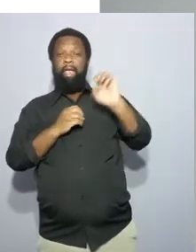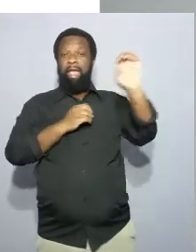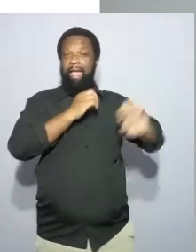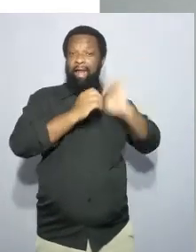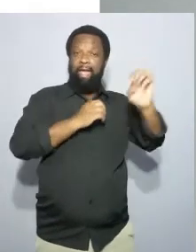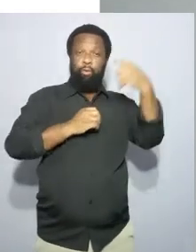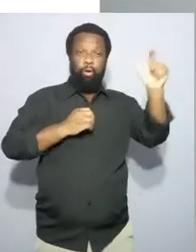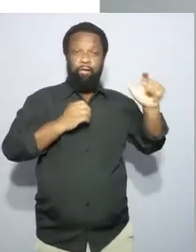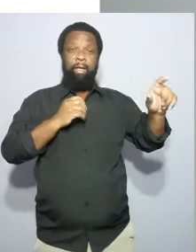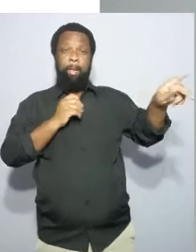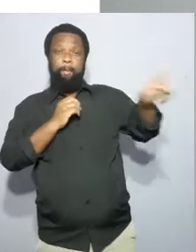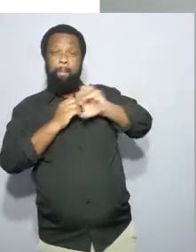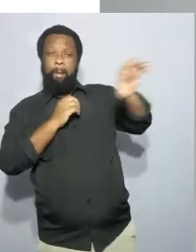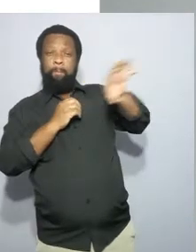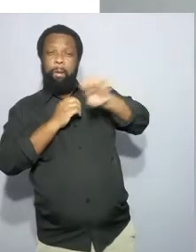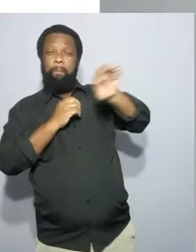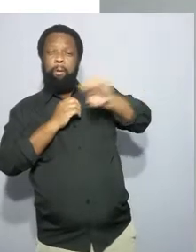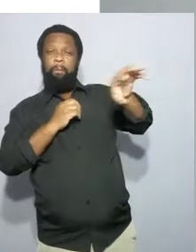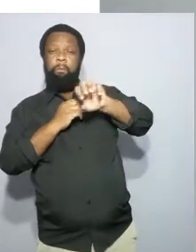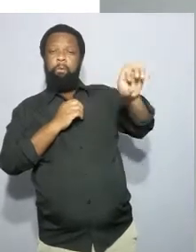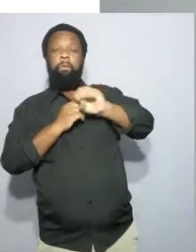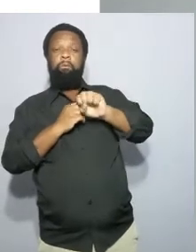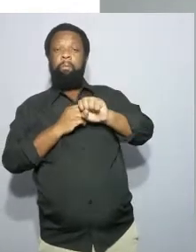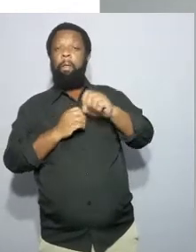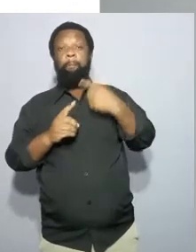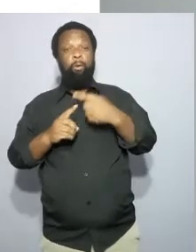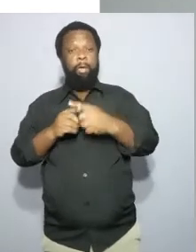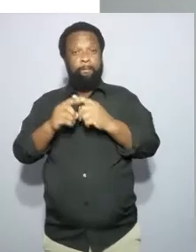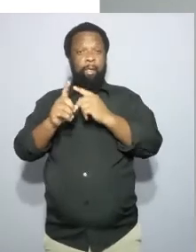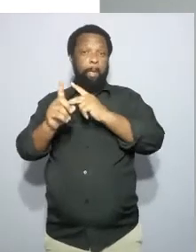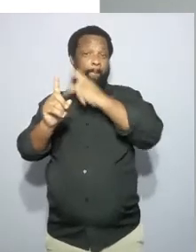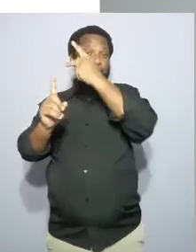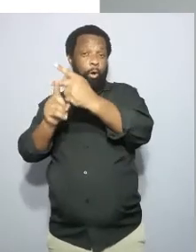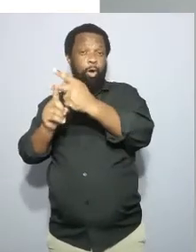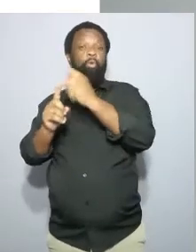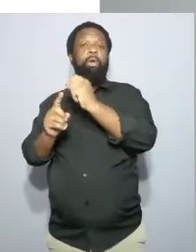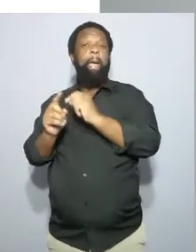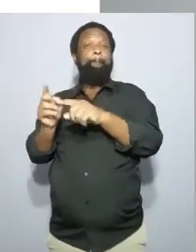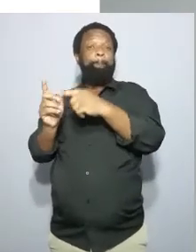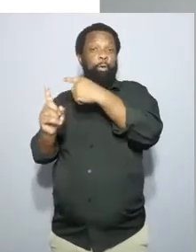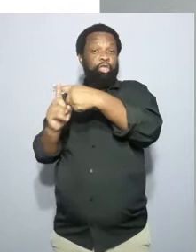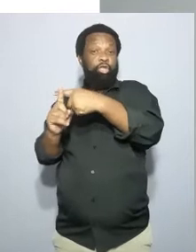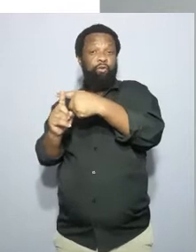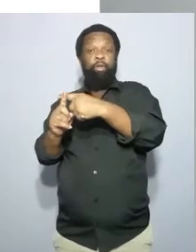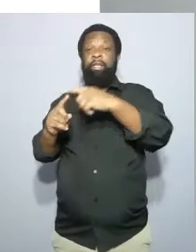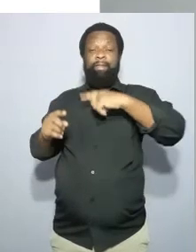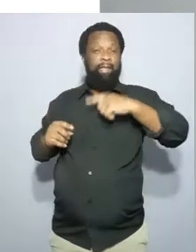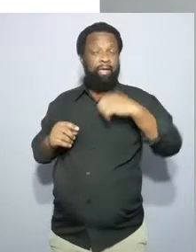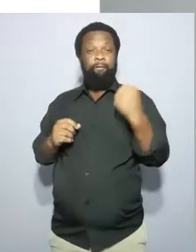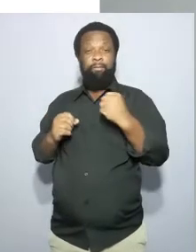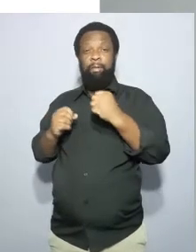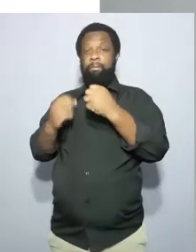que estão aqui na eletrosfera dele. Porque mais prótons, mais cargas positivas, tem um poder de